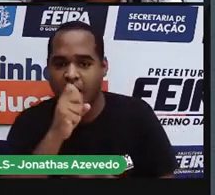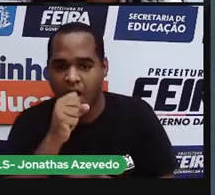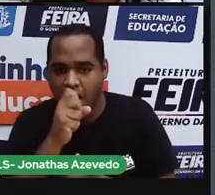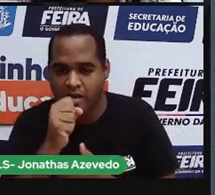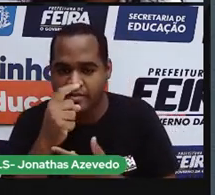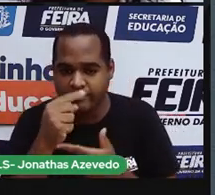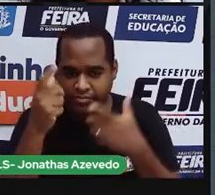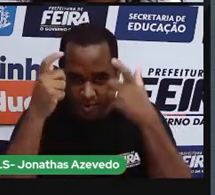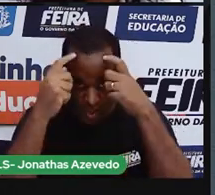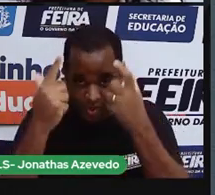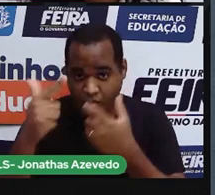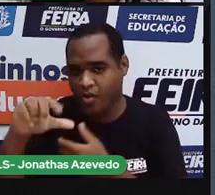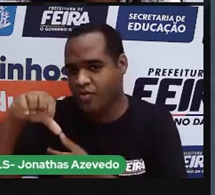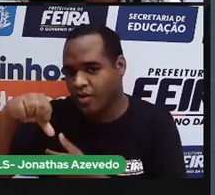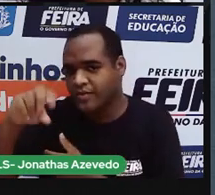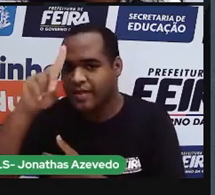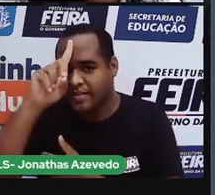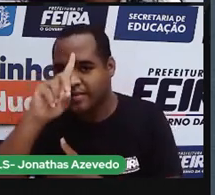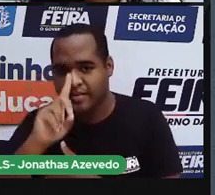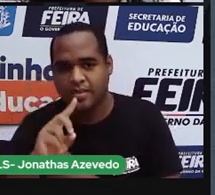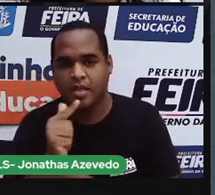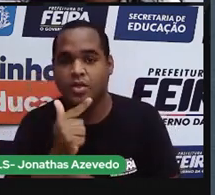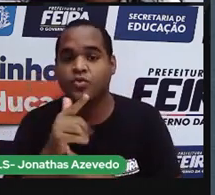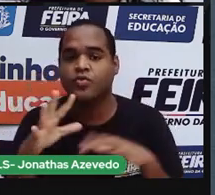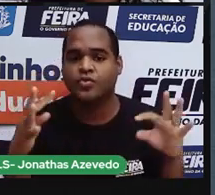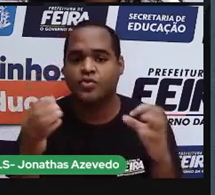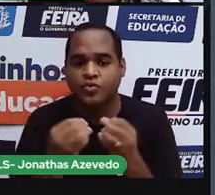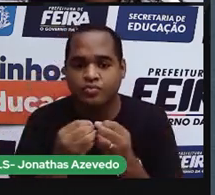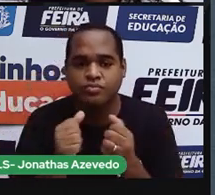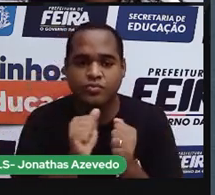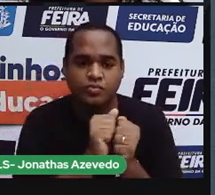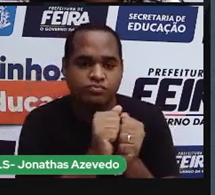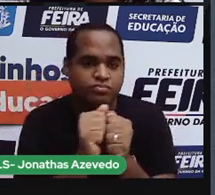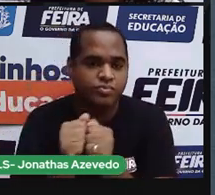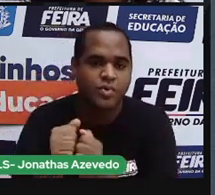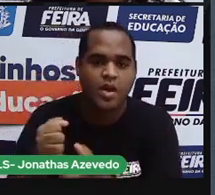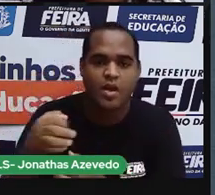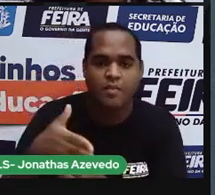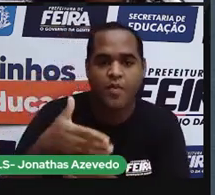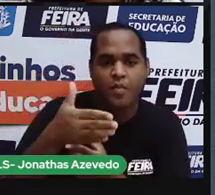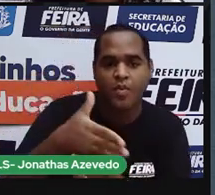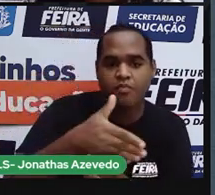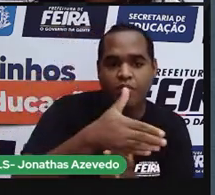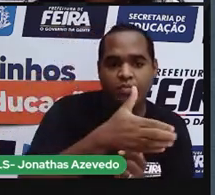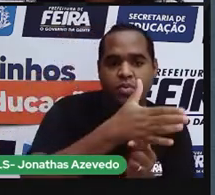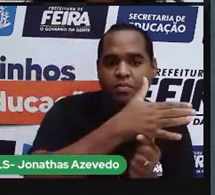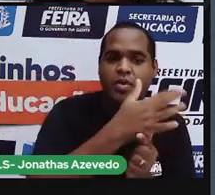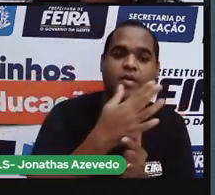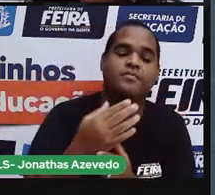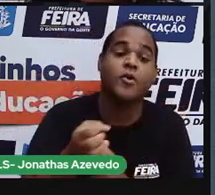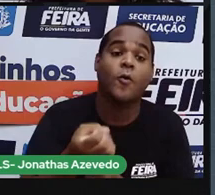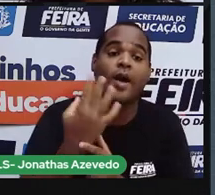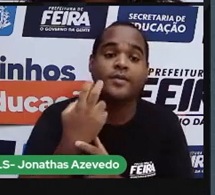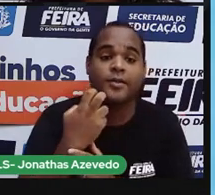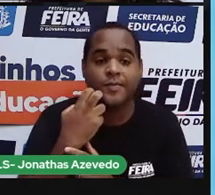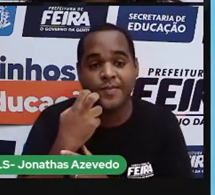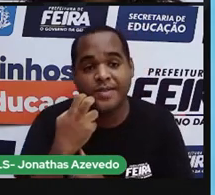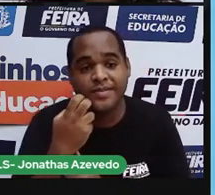mais nove amarelinhos. Ao todo, nadando juntos, quantos são os